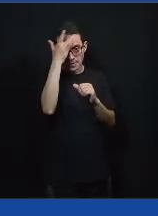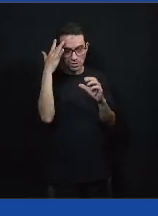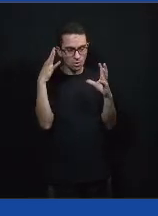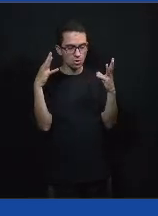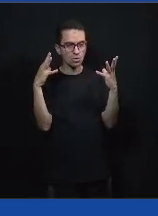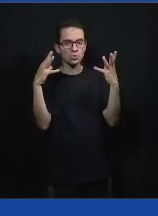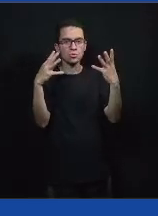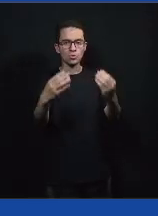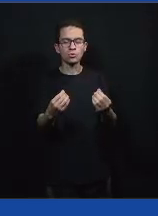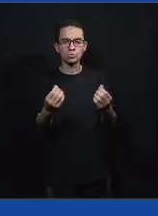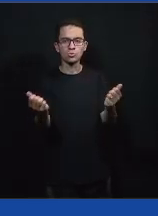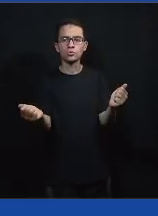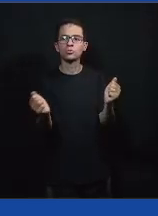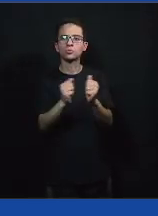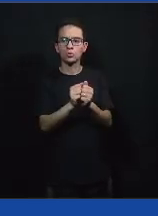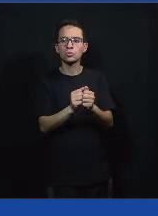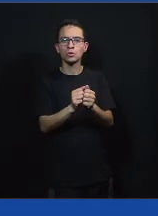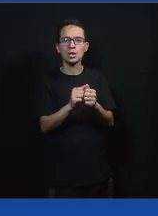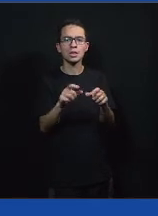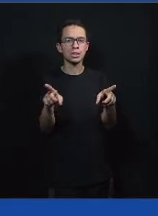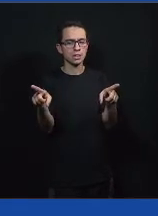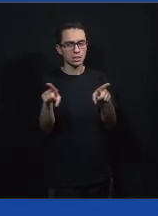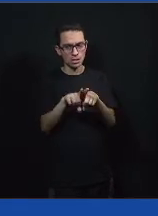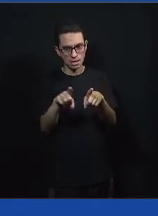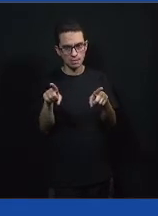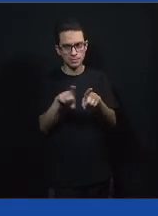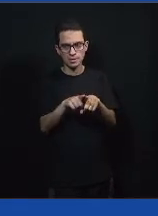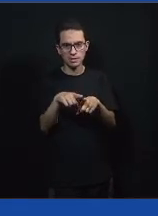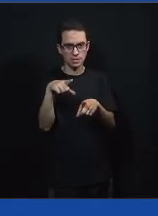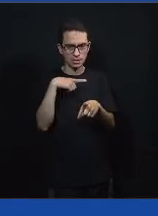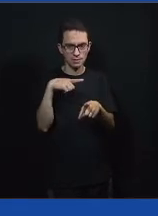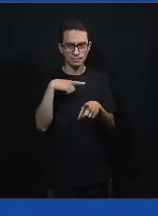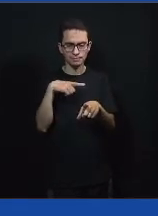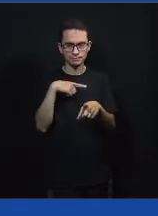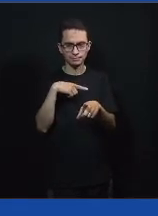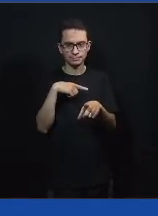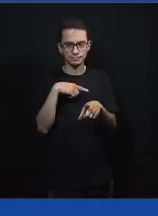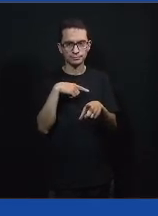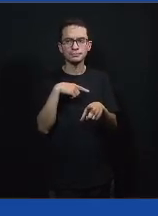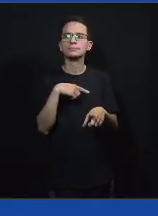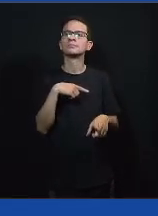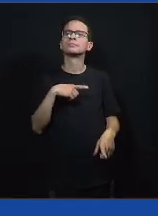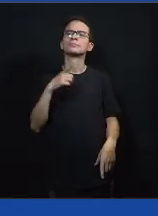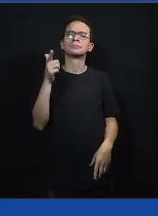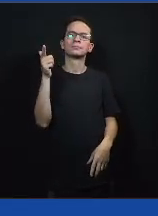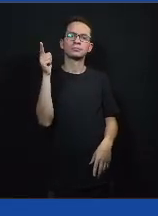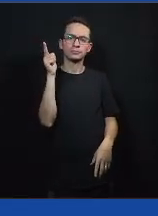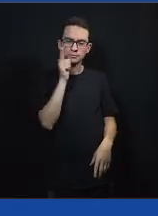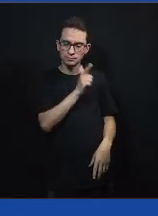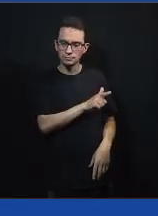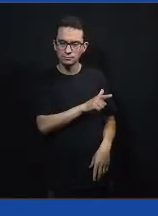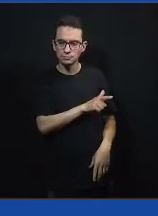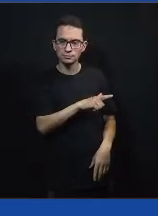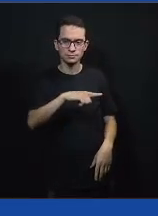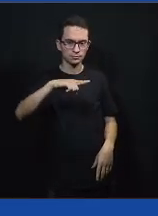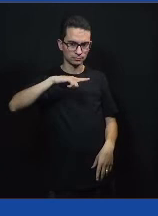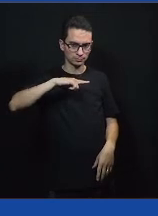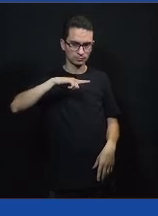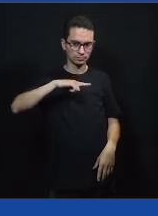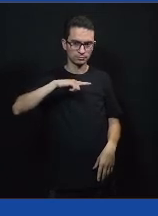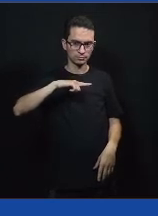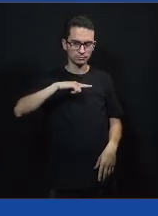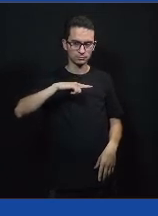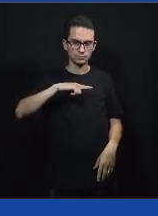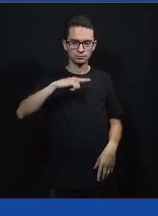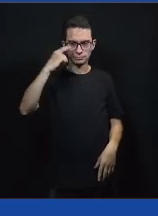e abrindo o nosso olhar para esses problemas da cidade e a legal a gente falar Kiki chegando ao final do projeto